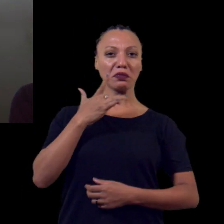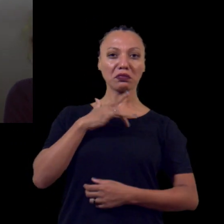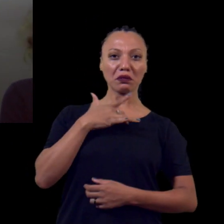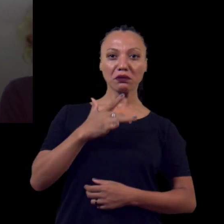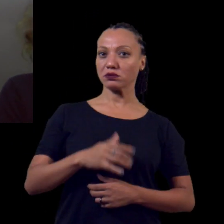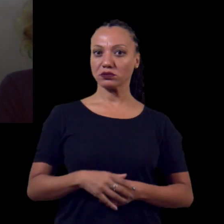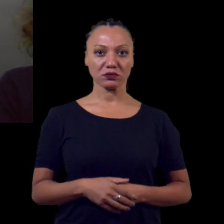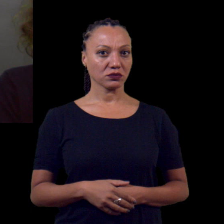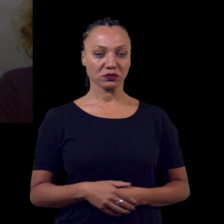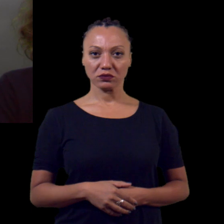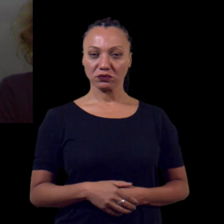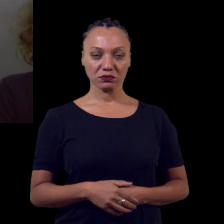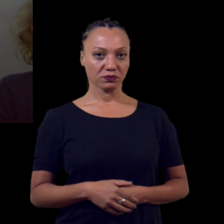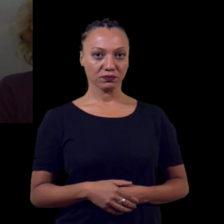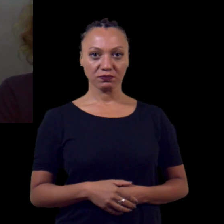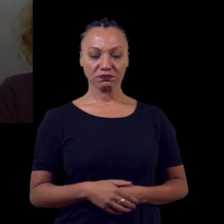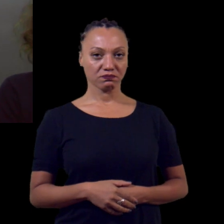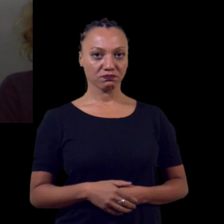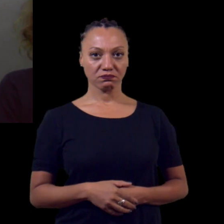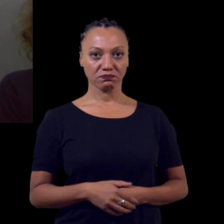por piedade.